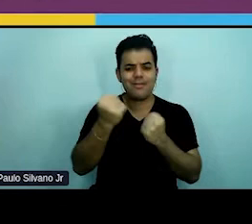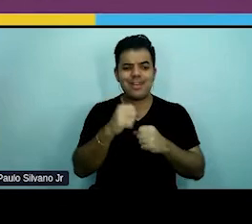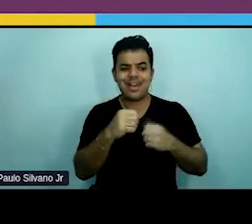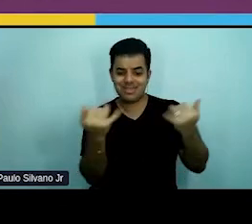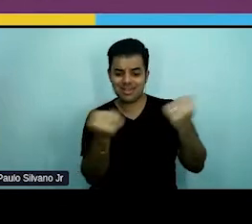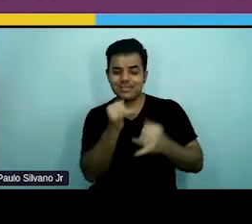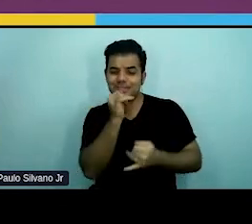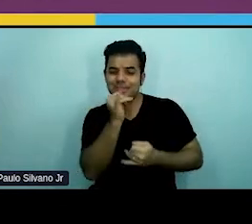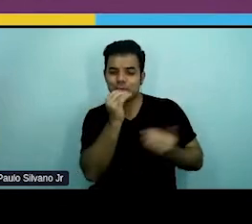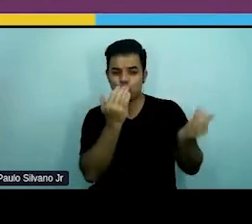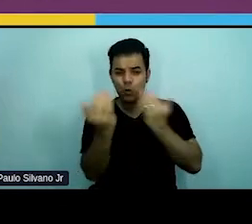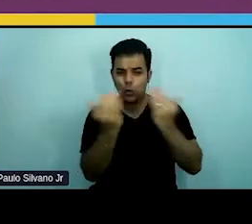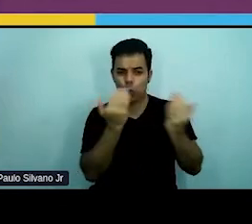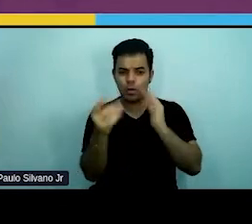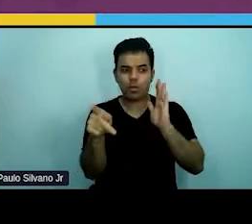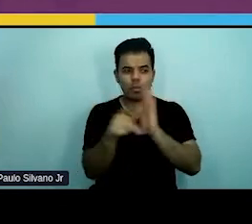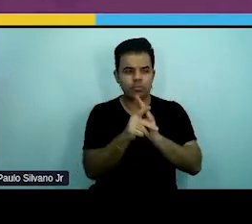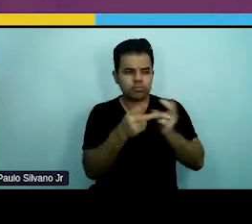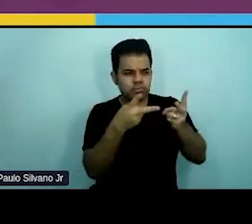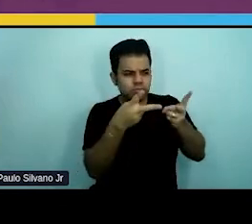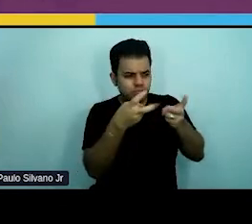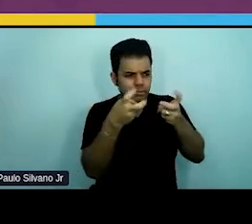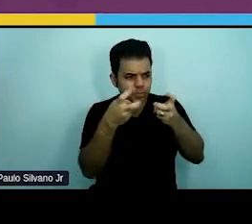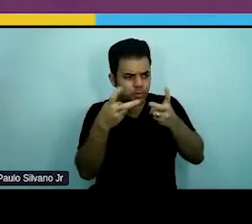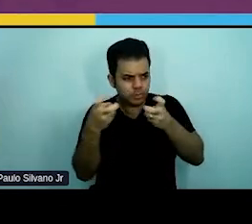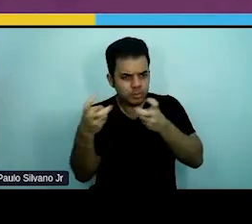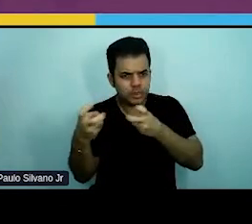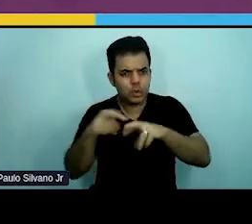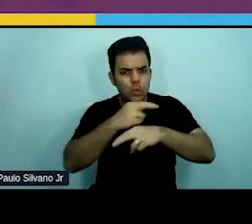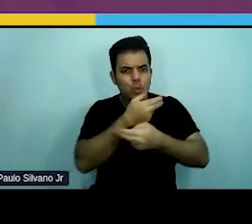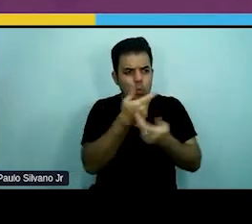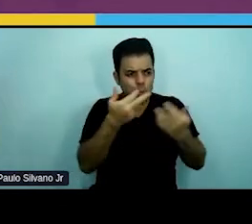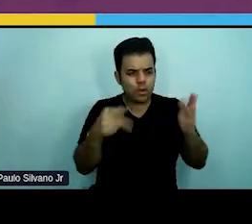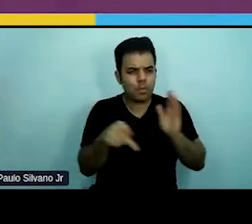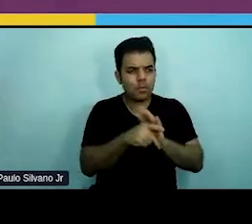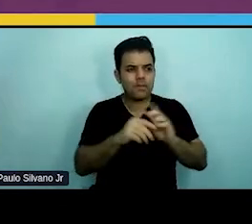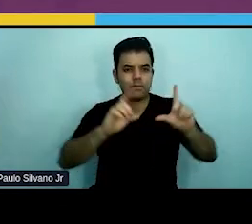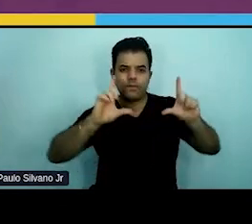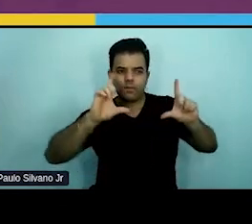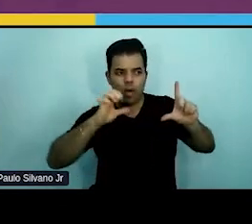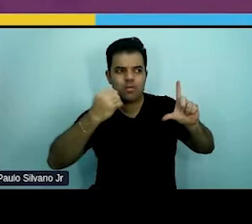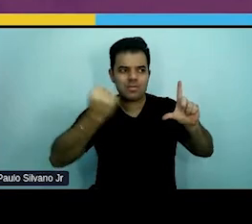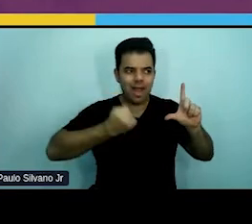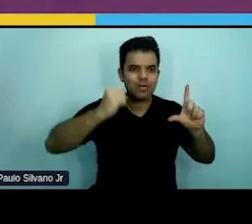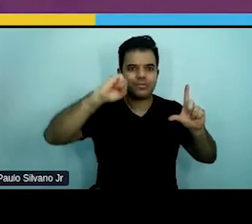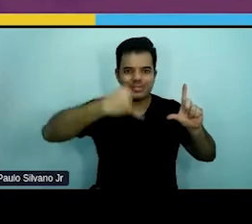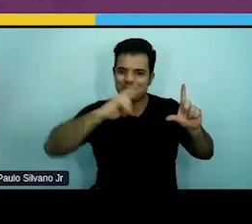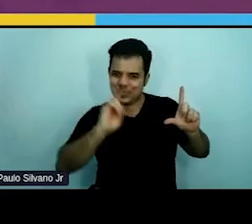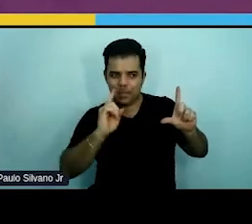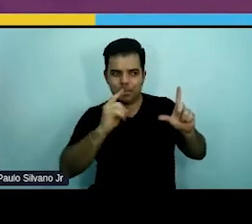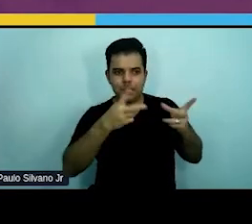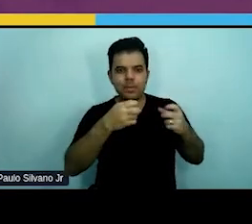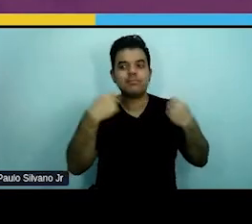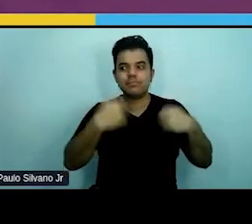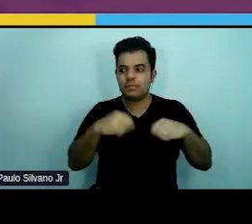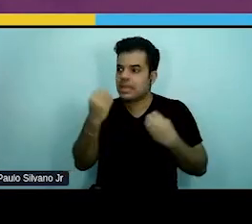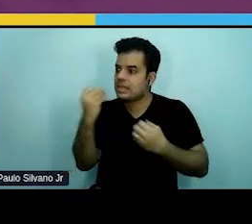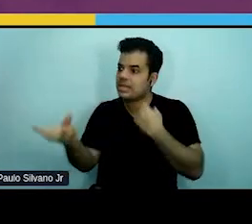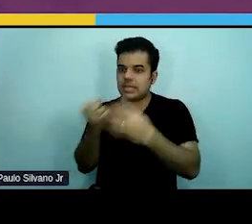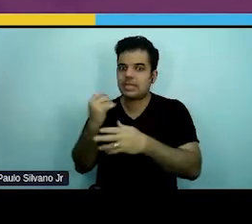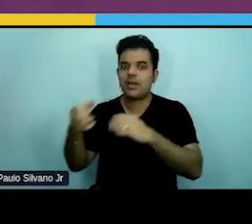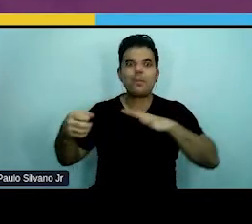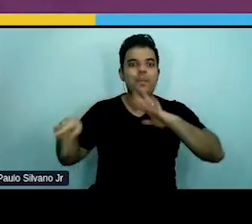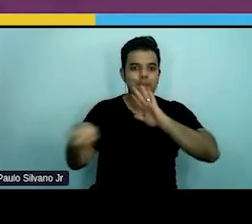treinar uma máquina para reconhecer se uma determinada imagem possui o carro ou não, é você entregar imagens de